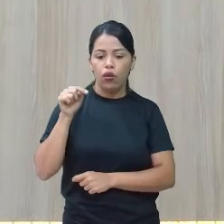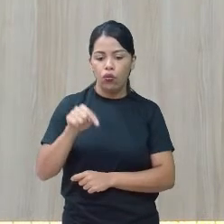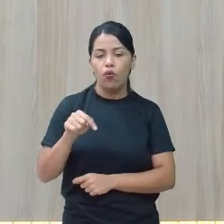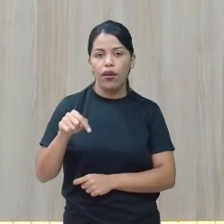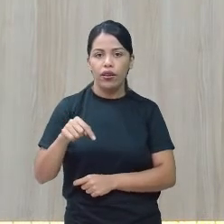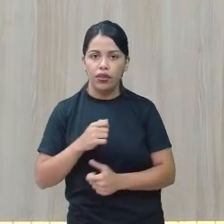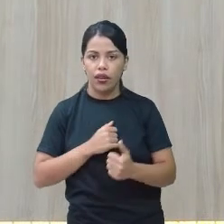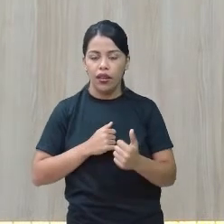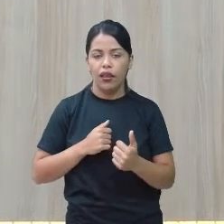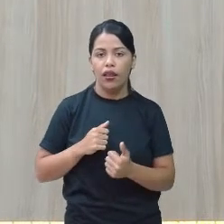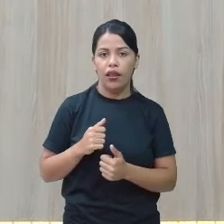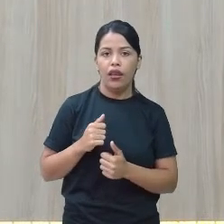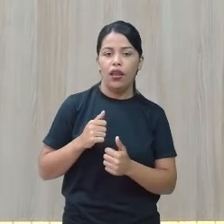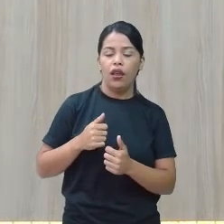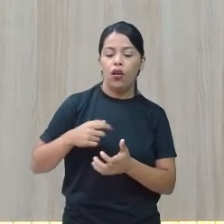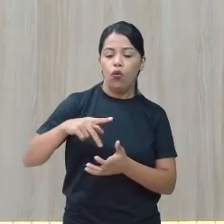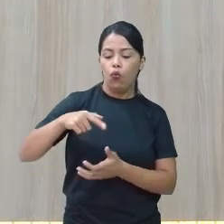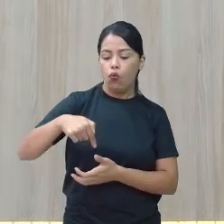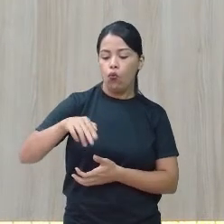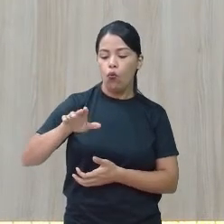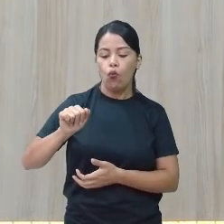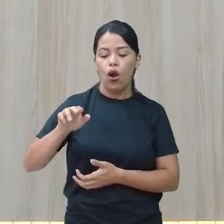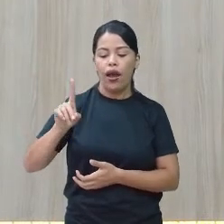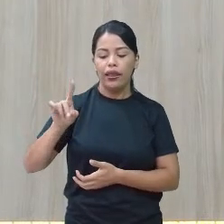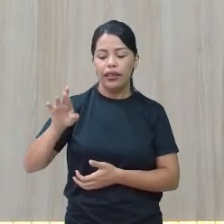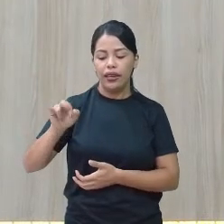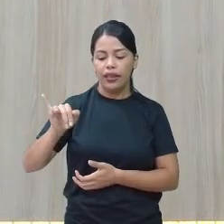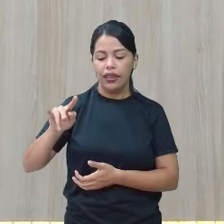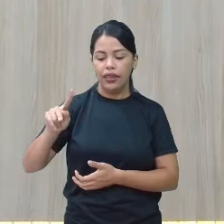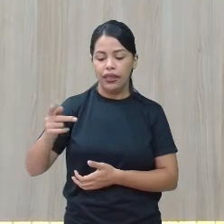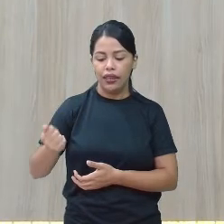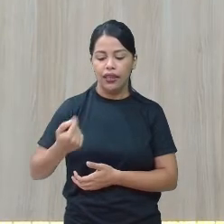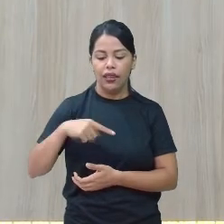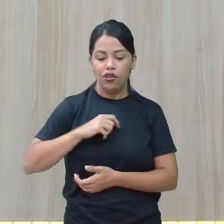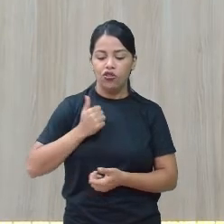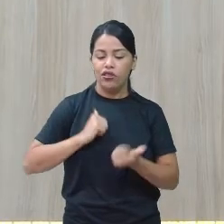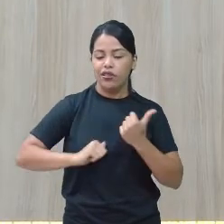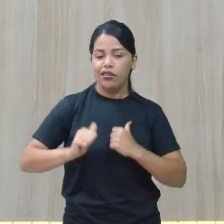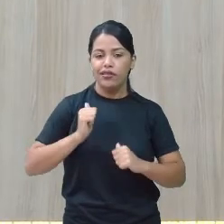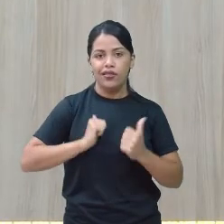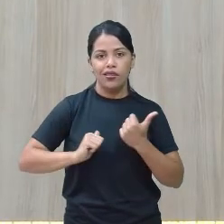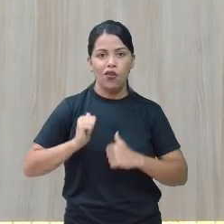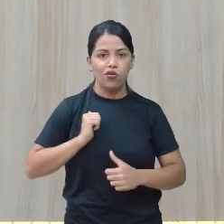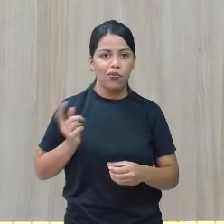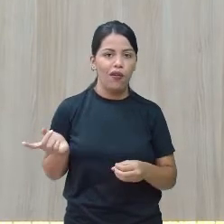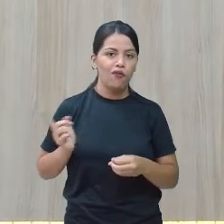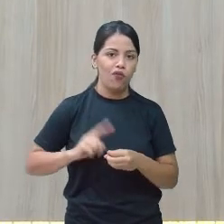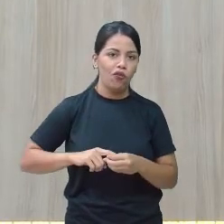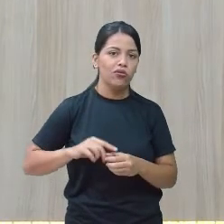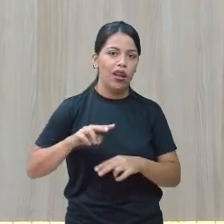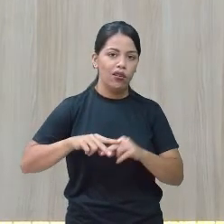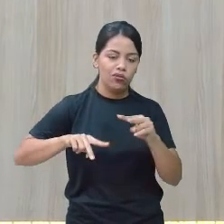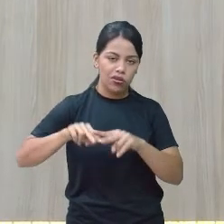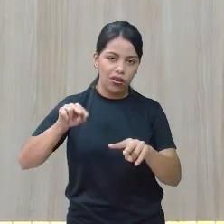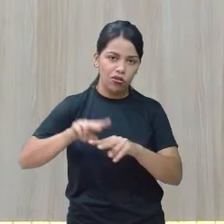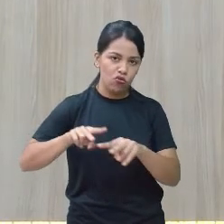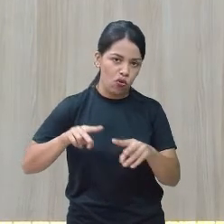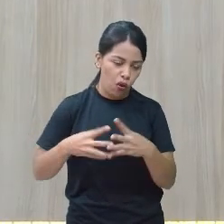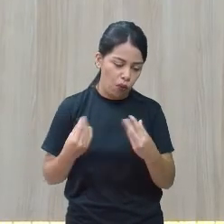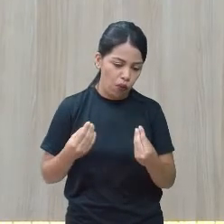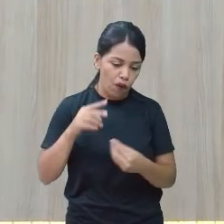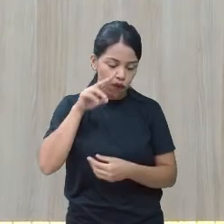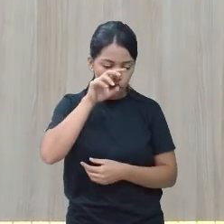A gente está aqui no Nordeste, a gente ansiosos para que o São João retorne aí com a sua força total. Então, a gente